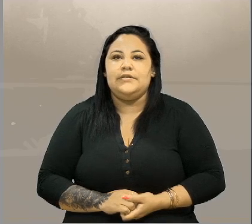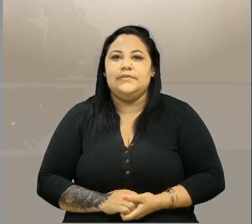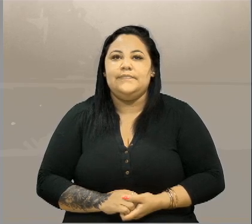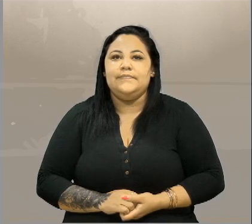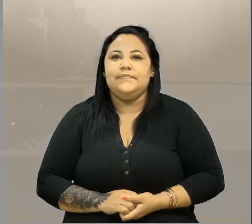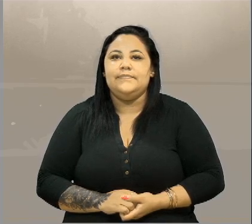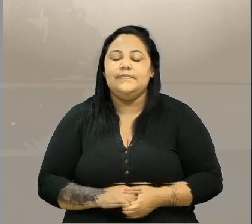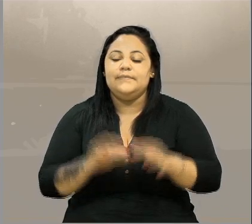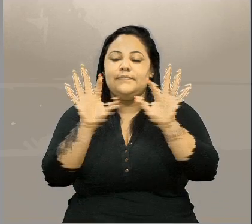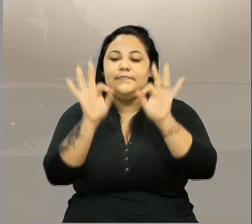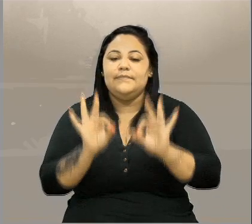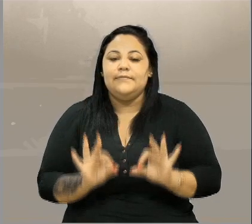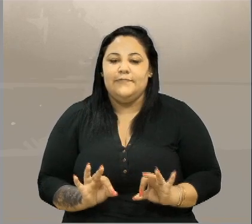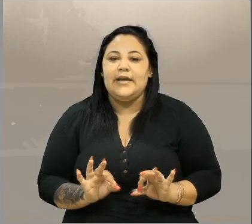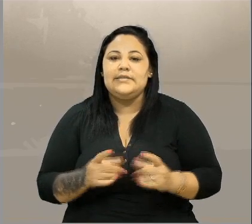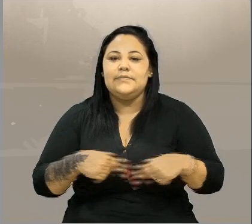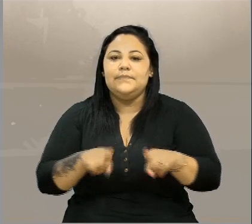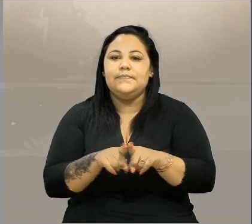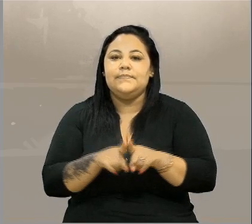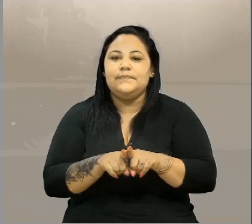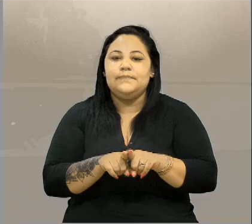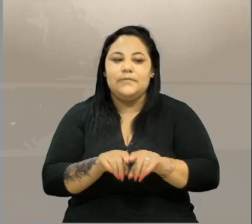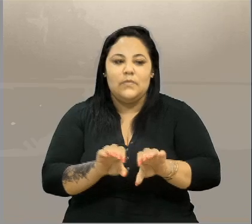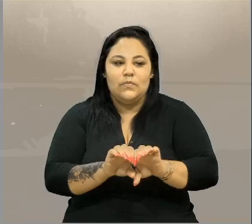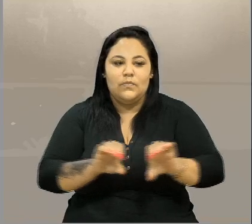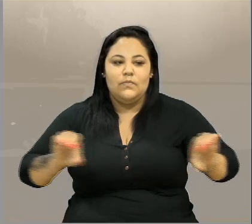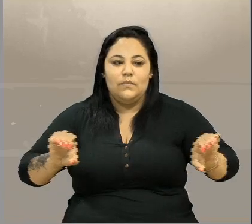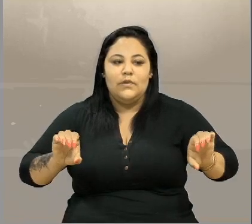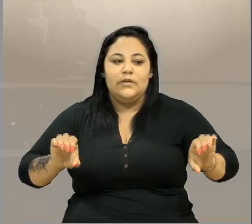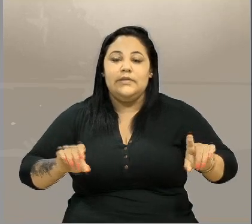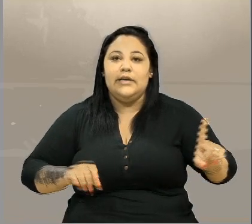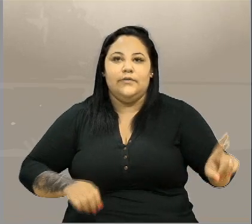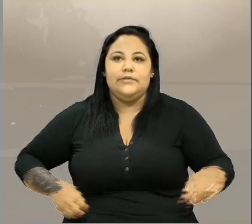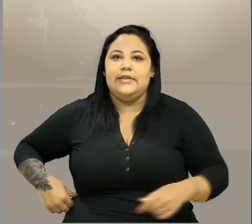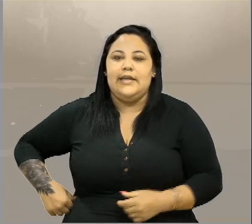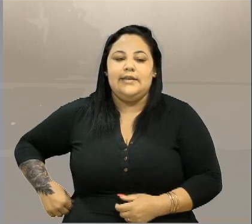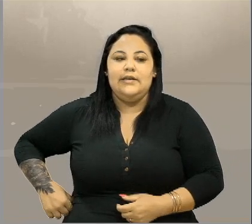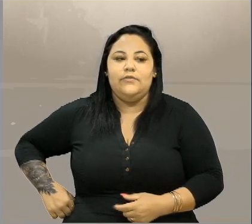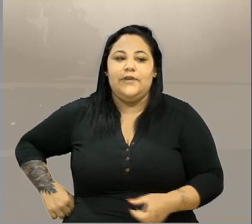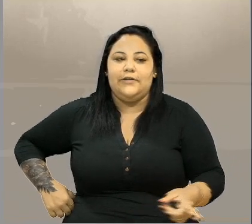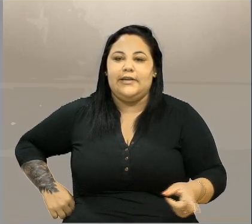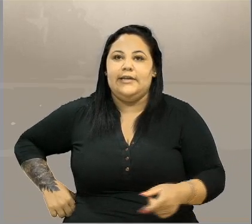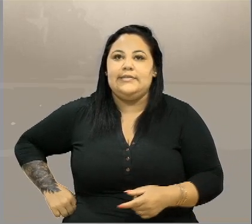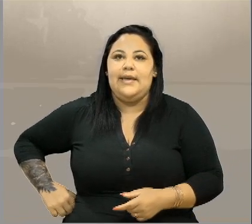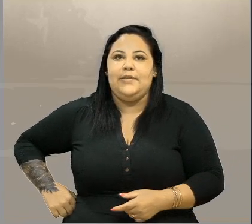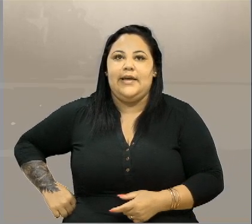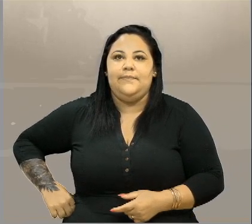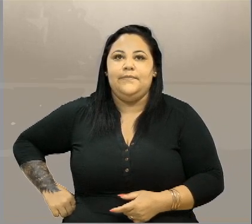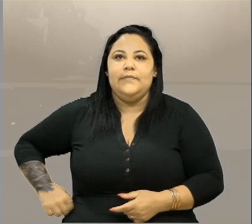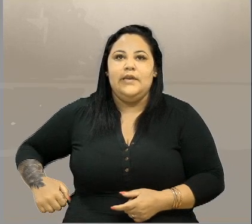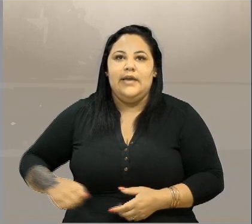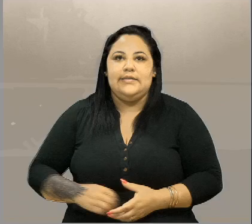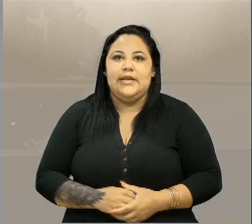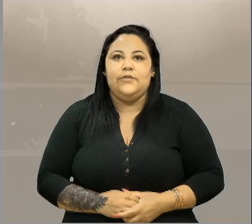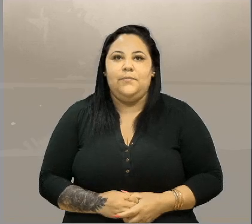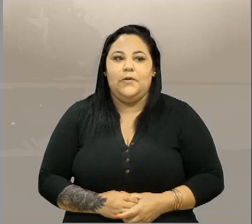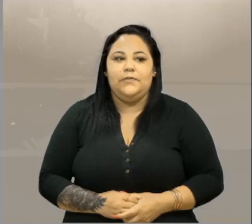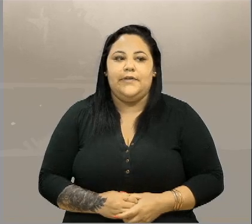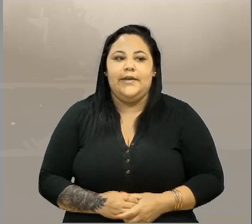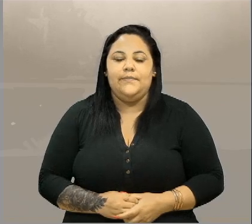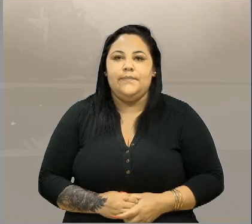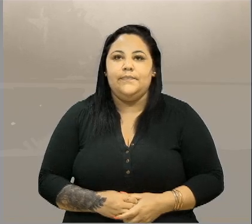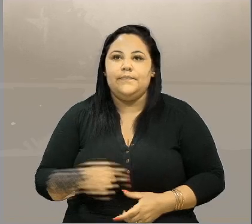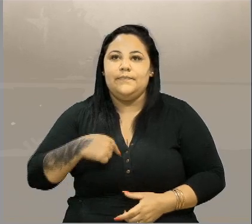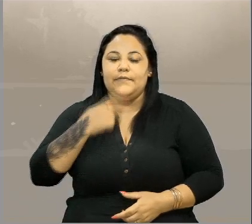as situações, desde problema de drenagens, né, até a parte de pavimentação, e a gente acaba celebrando e